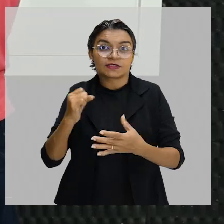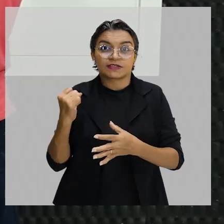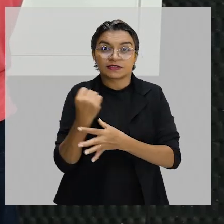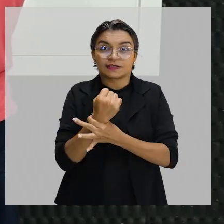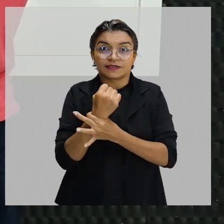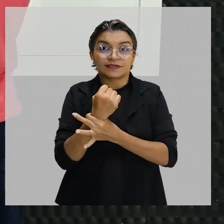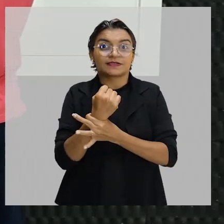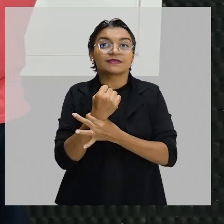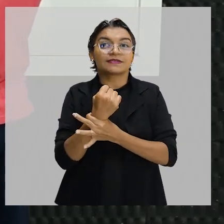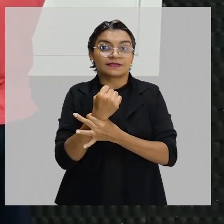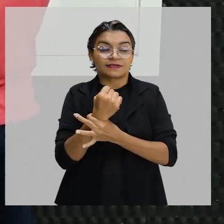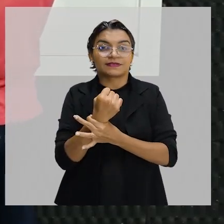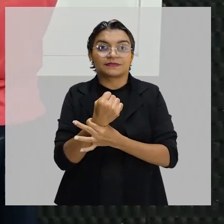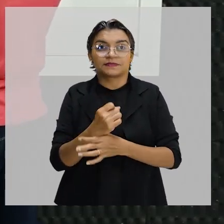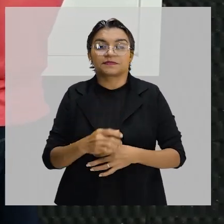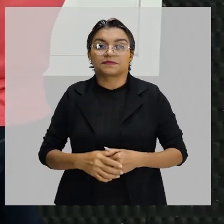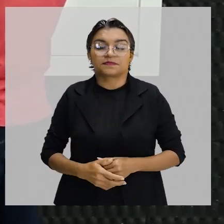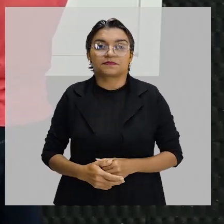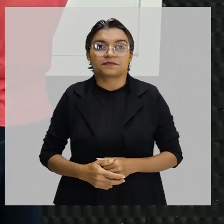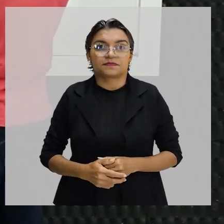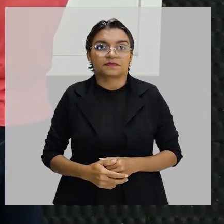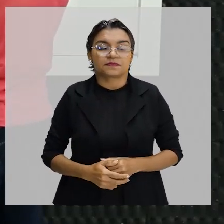aqui, de